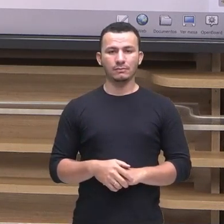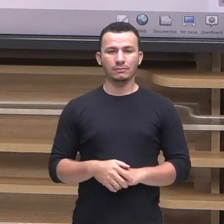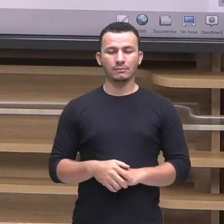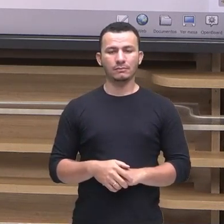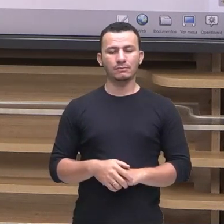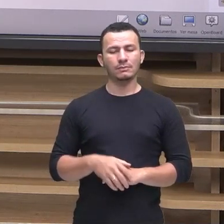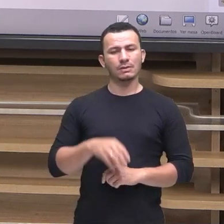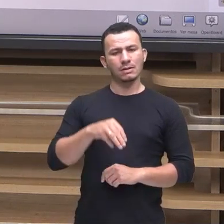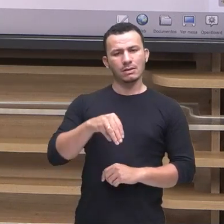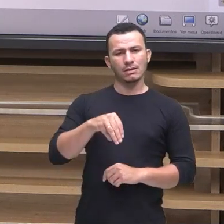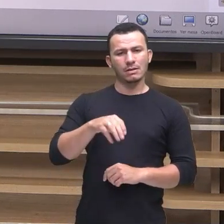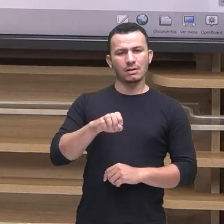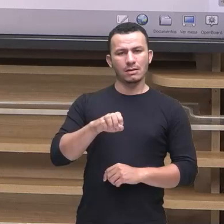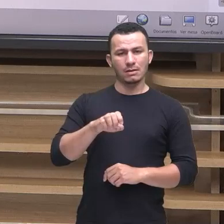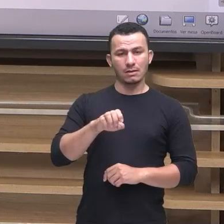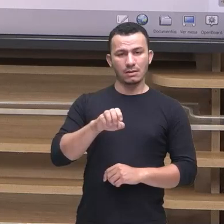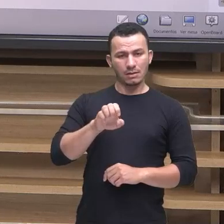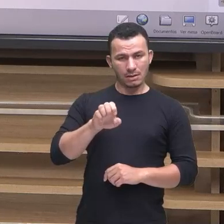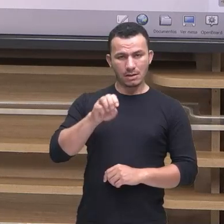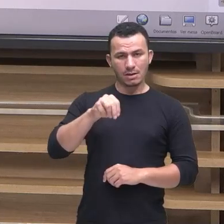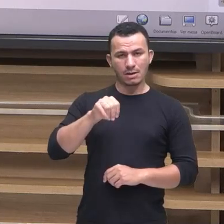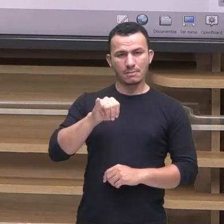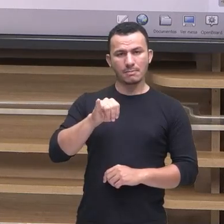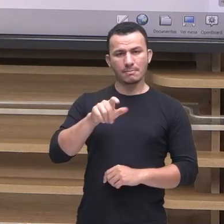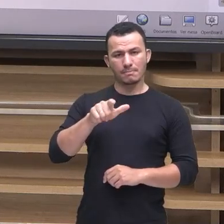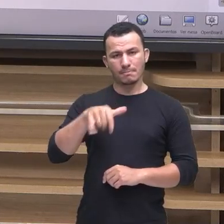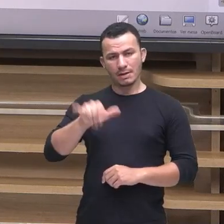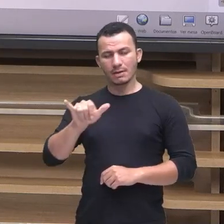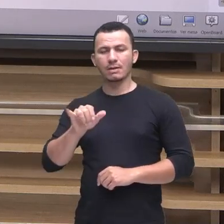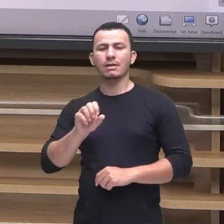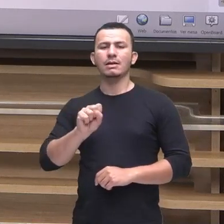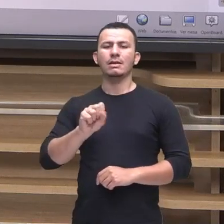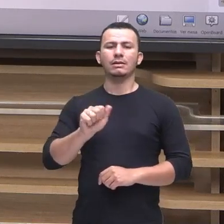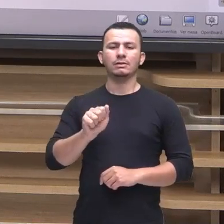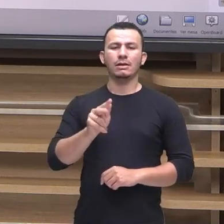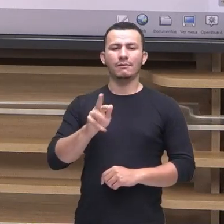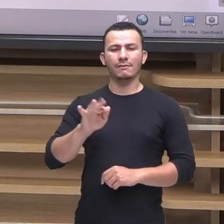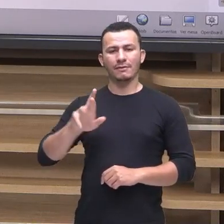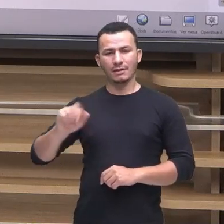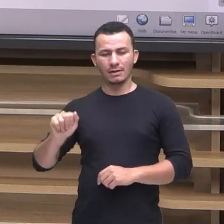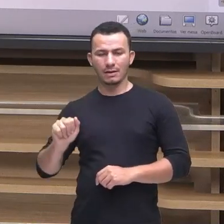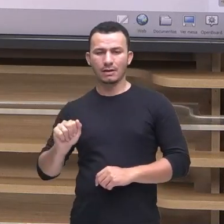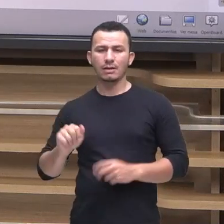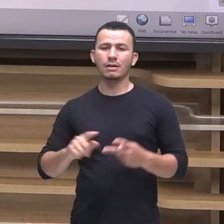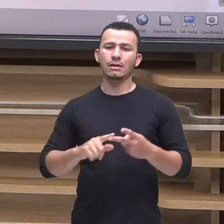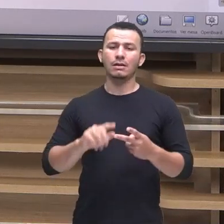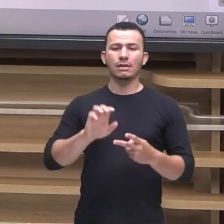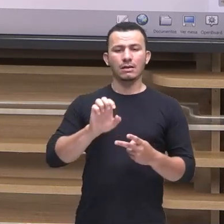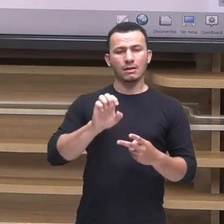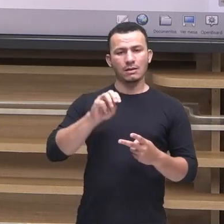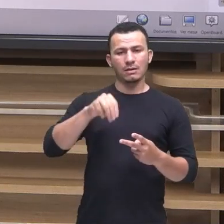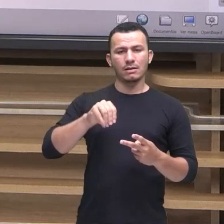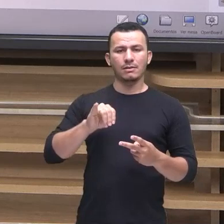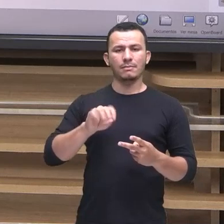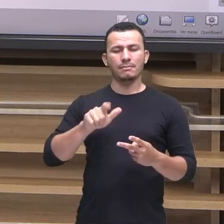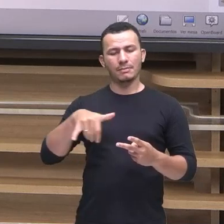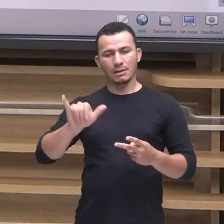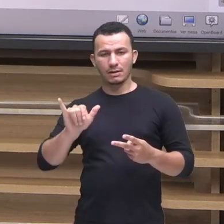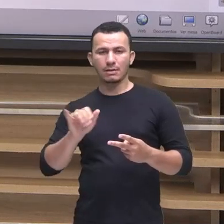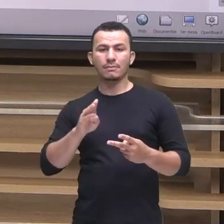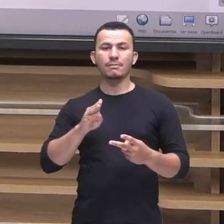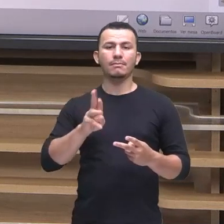eu acho, né? Emily Safira e tem a Emily Brito, né? 2 Emilys, olha aí. Todas as 2 escolheram a letra